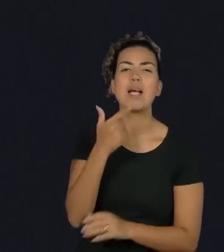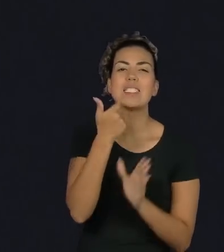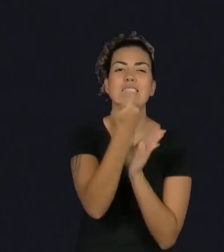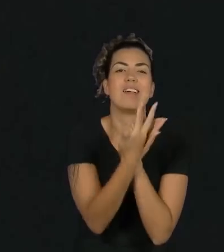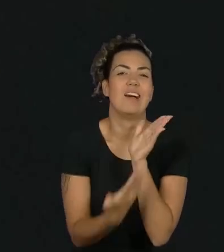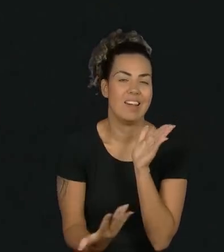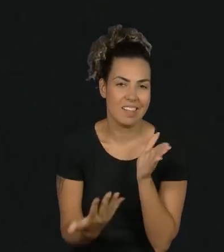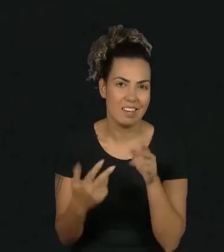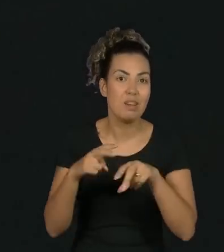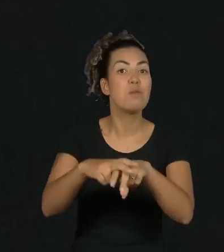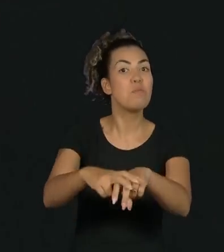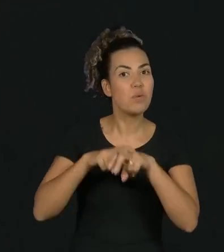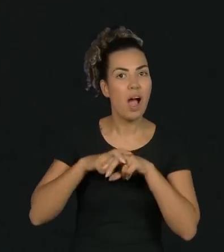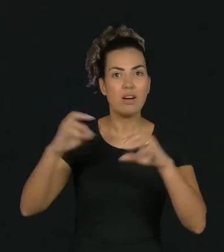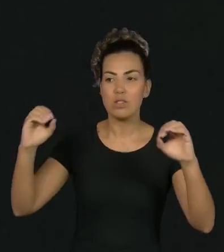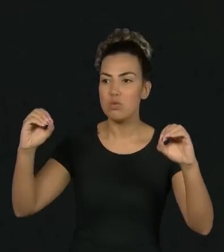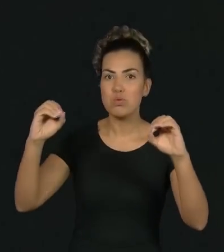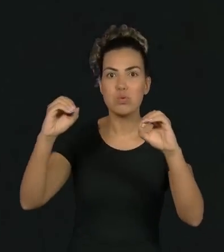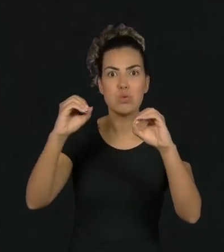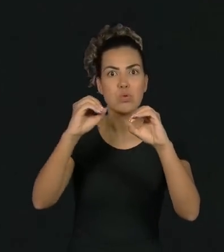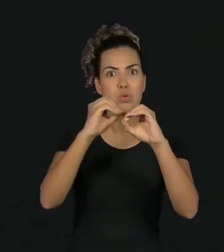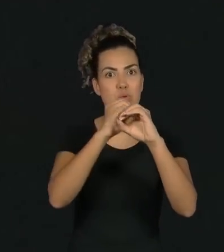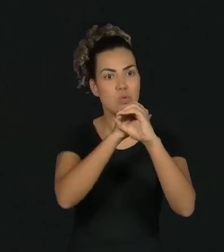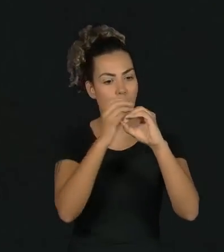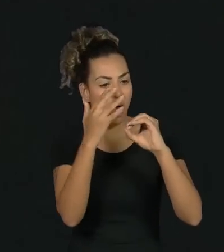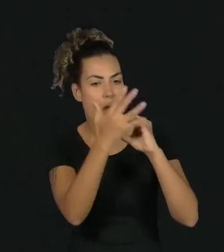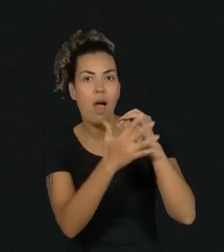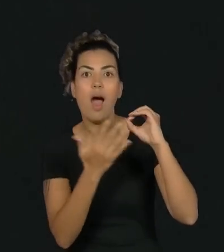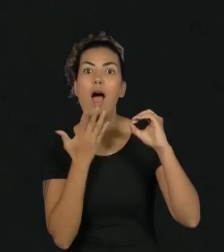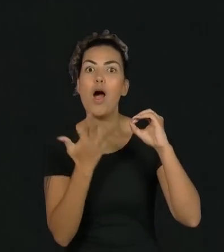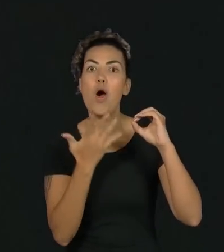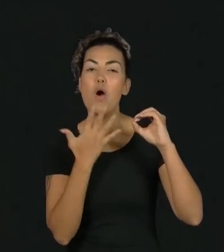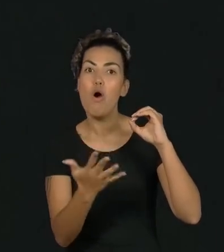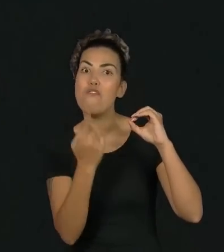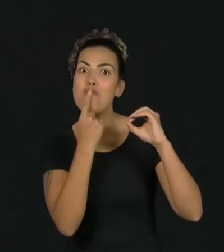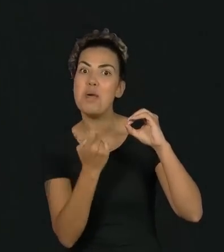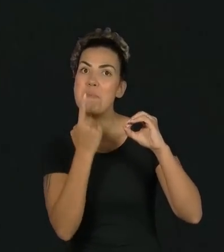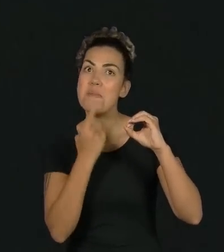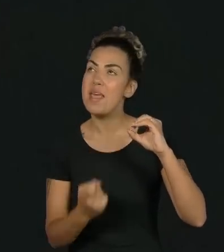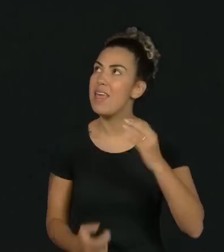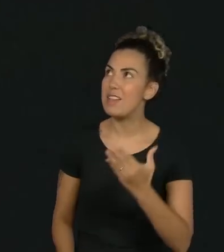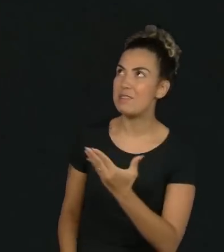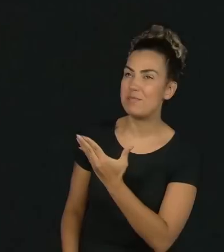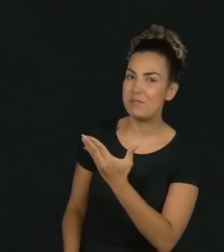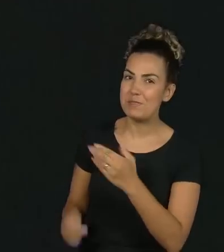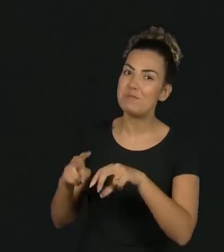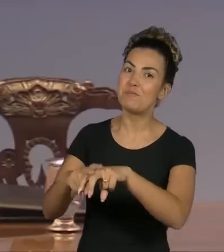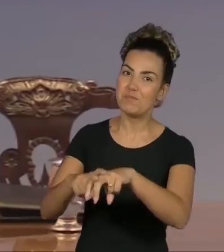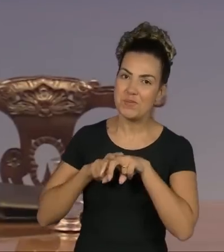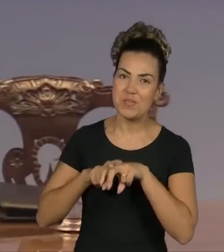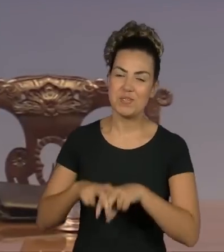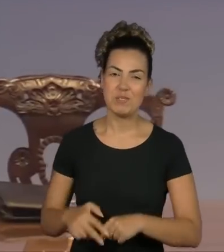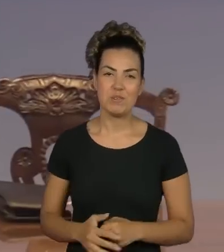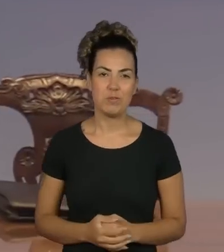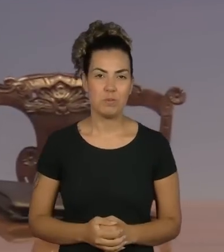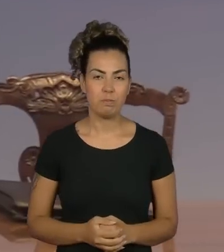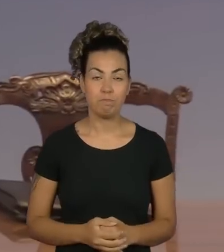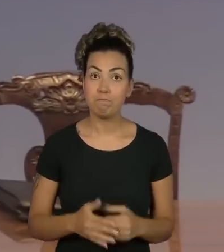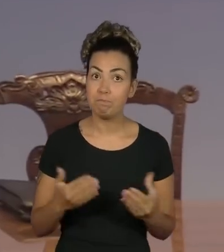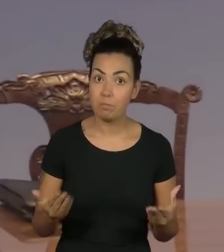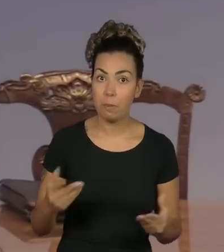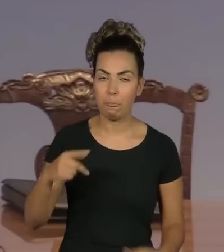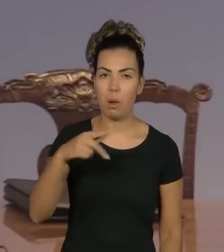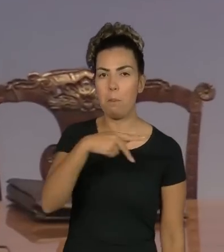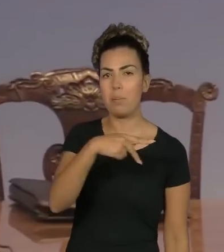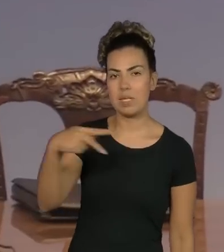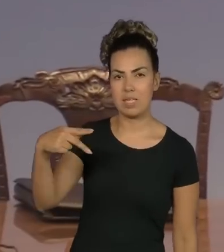do Sol, projetando uma sombra avermelhada sobre o nosso satélite natural. O presidente